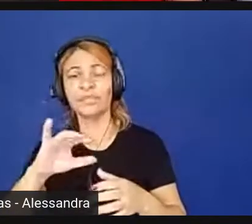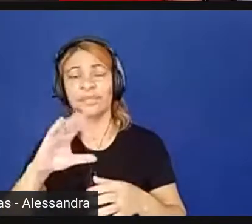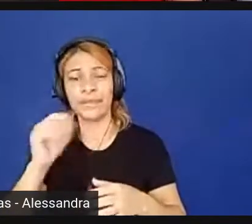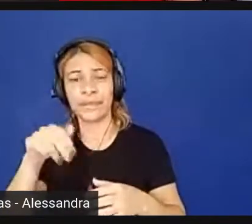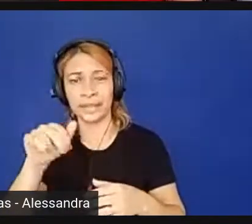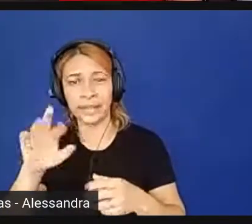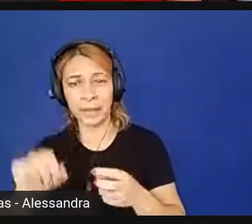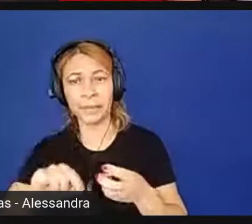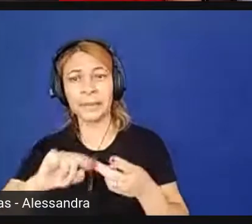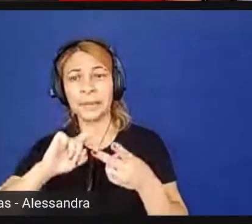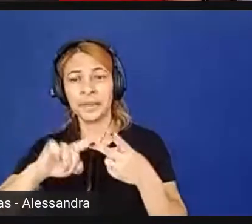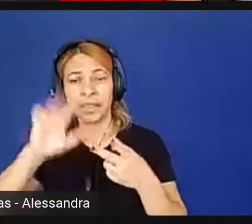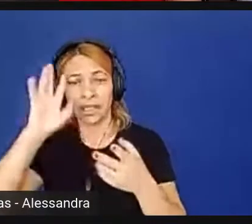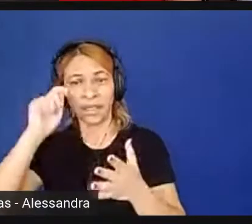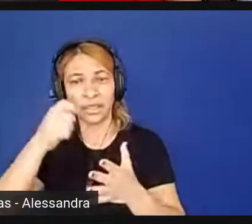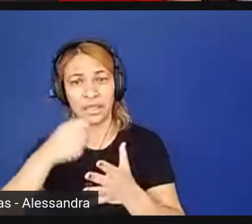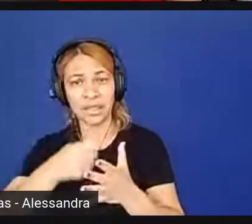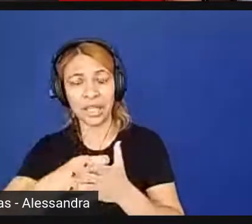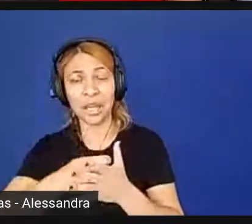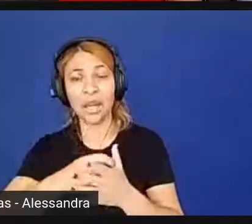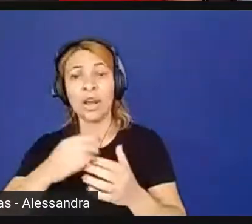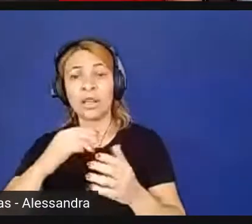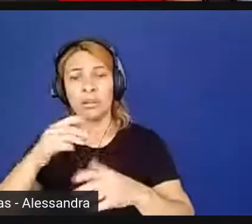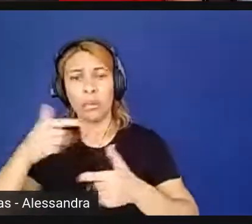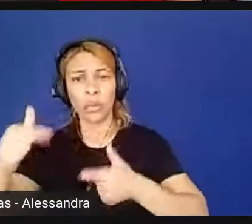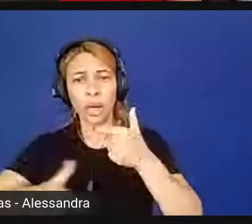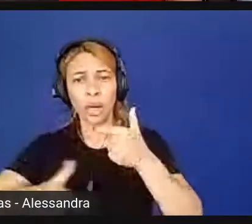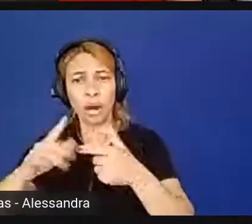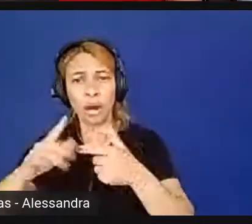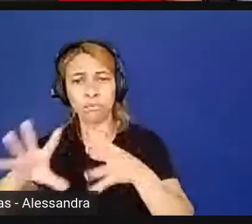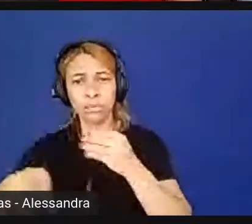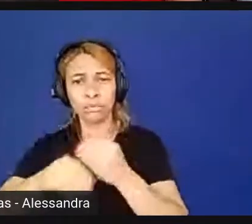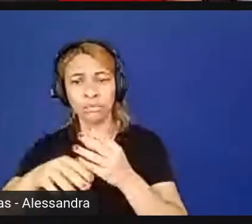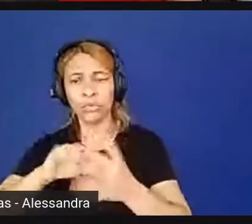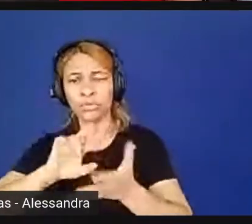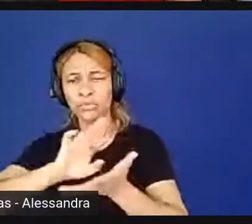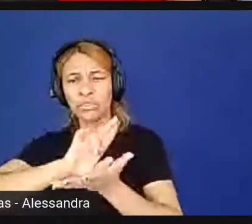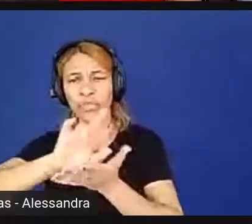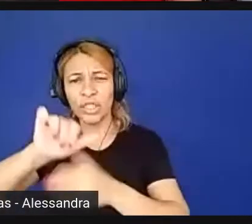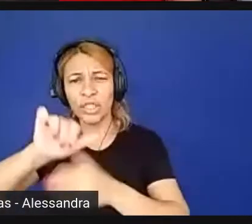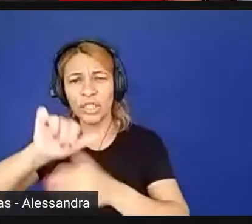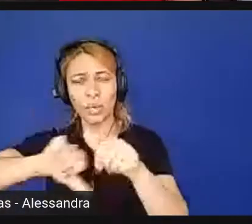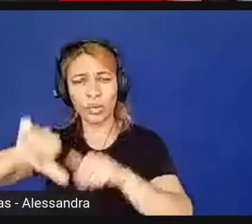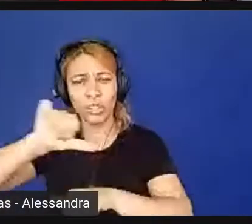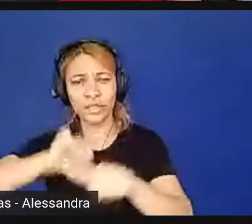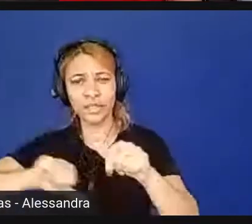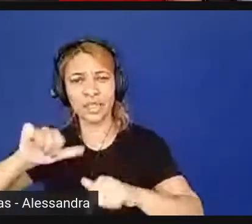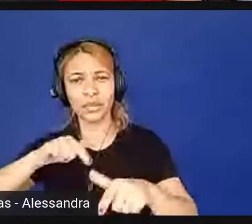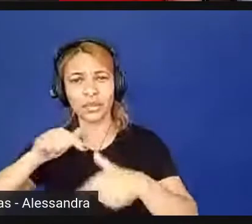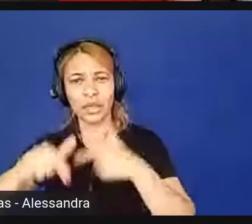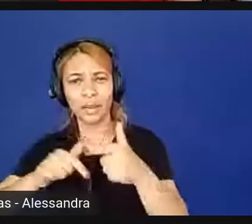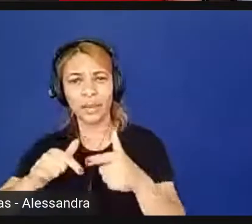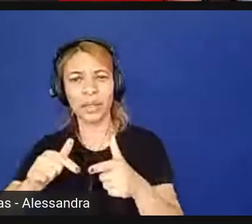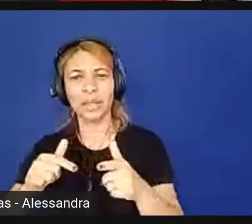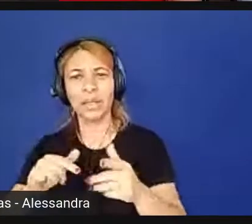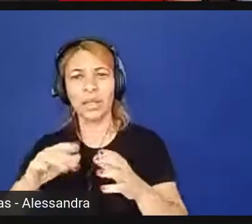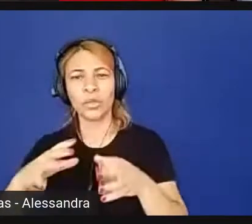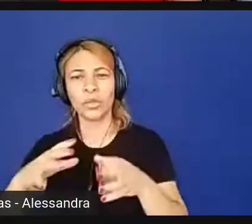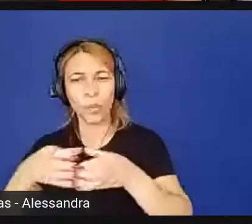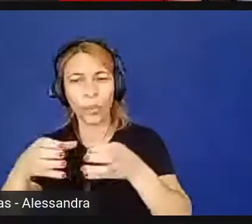Outra, segregação de função, rotação de função, regime de alçada,